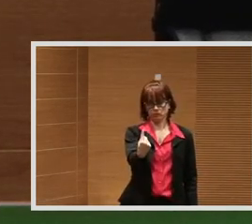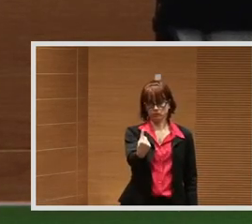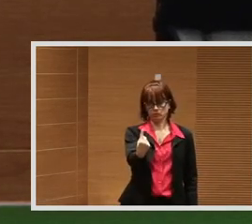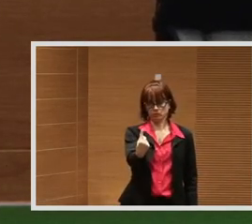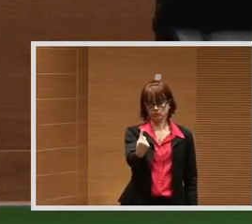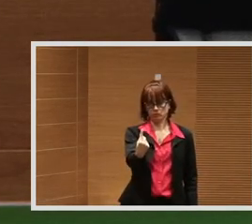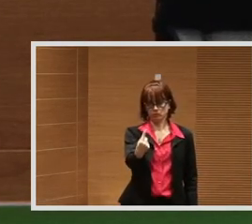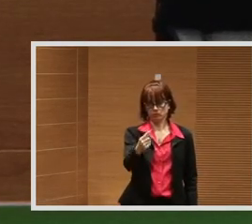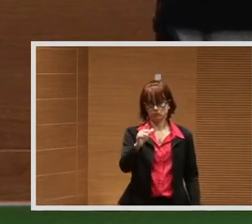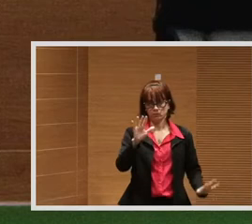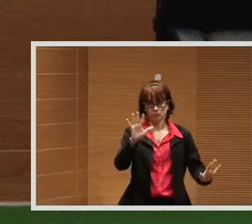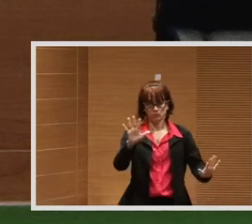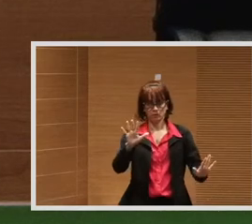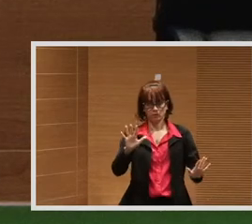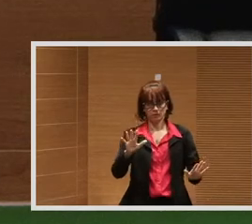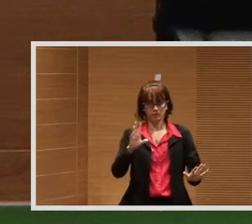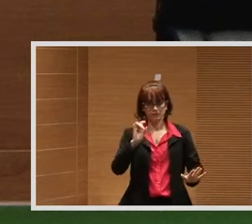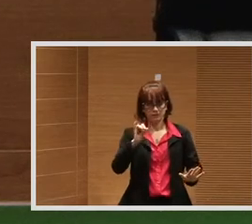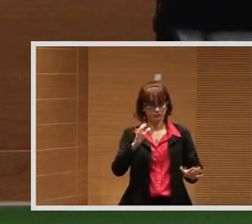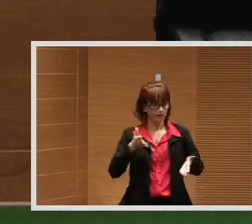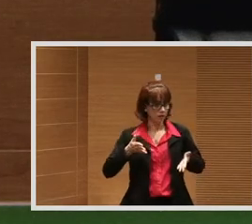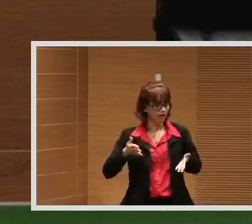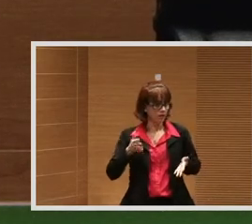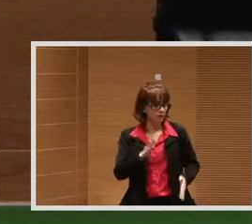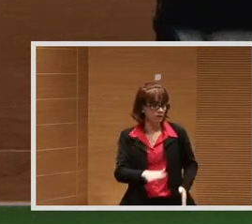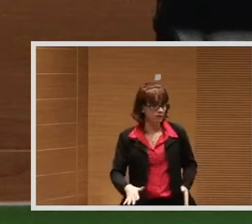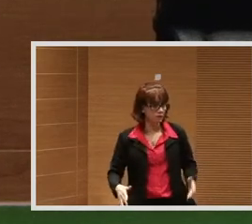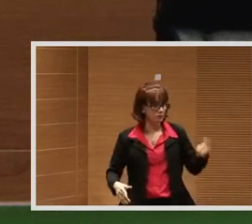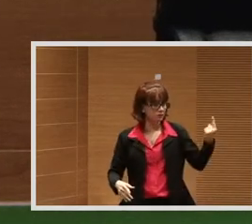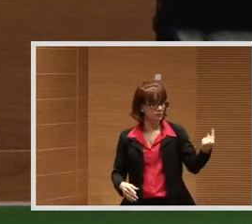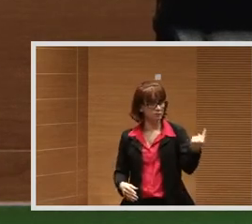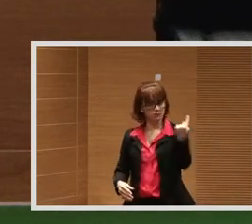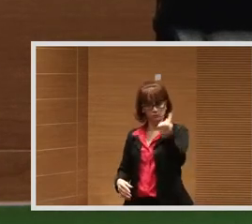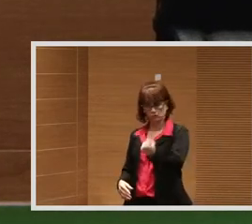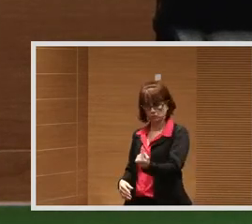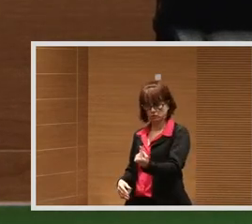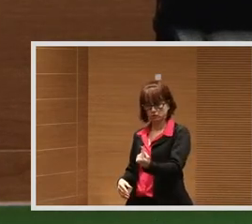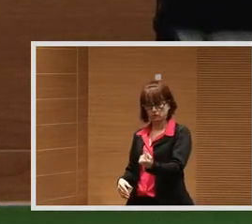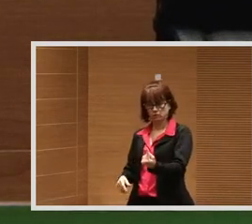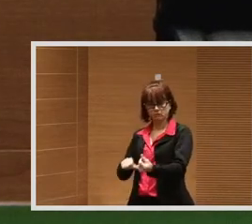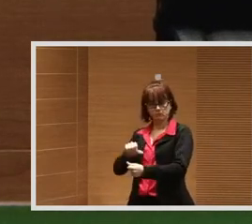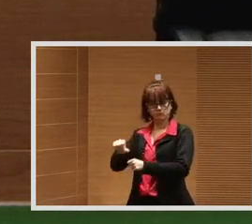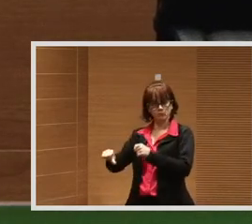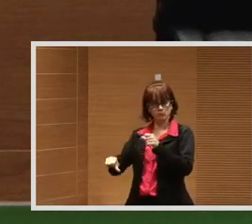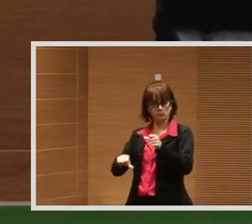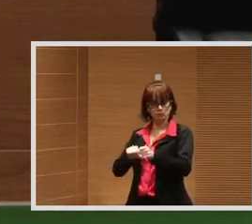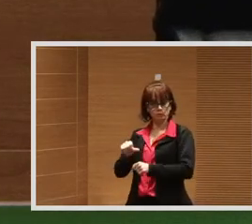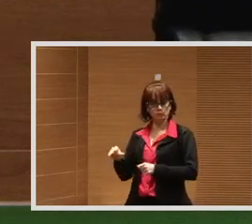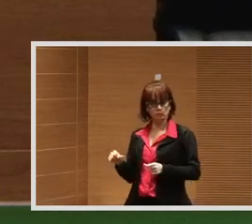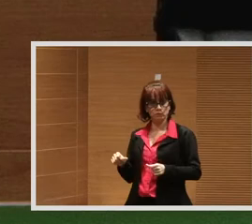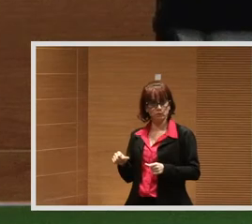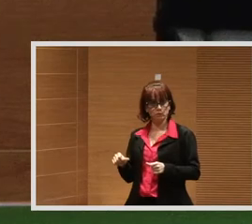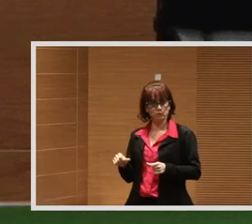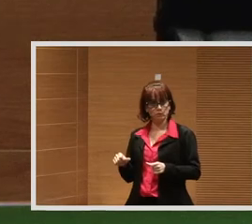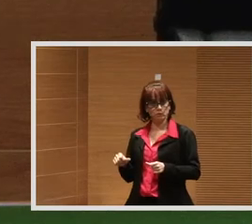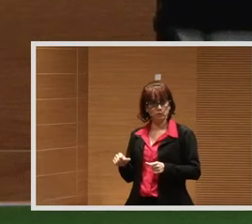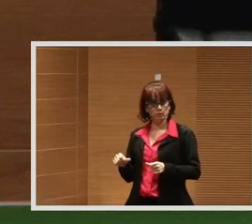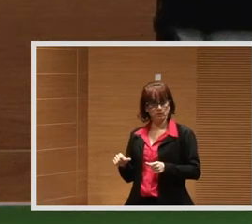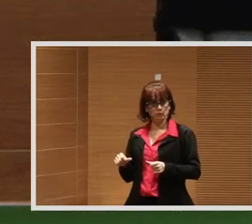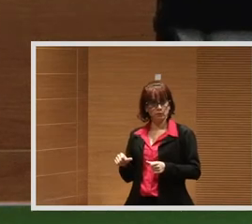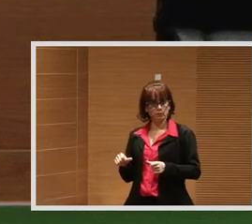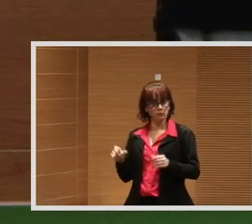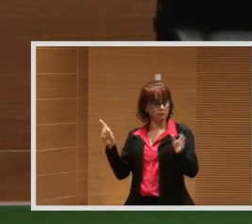sua relação com seus colegas, ninguém se pergunta o que está acontecendo? E bota um carimbo de TDAH e TOD